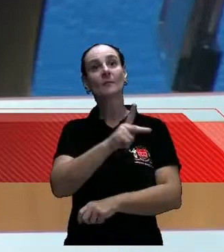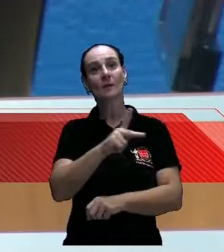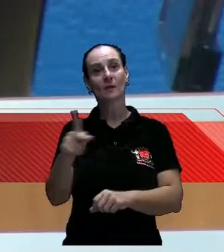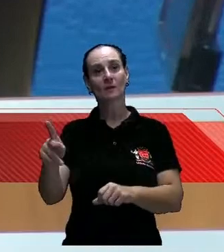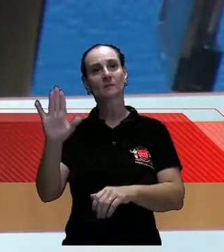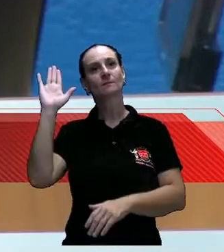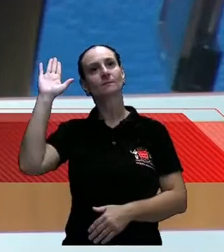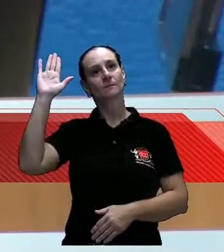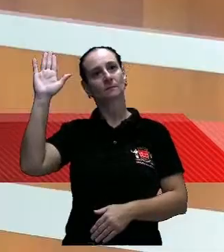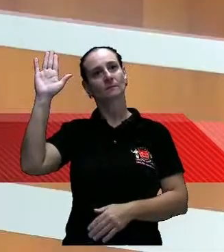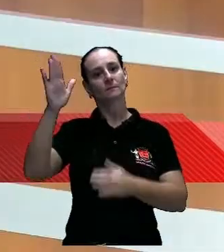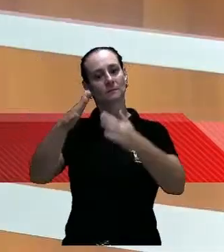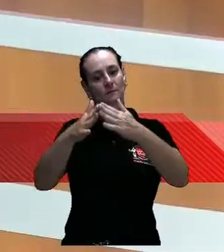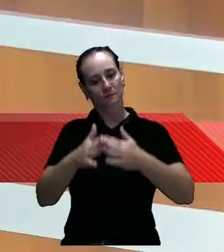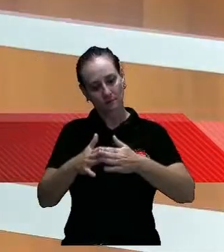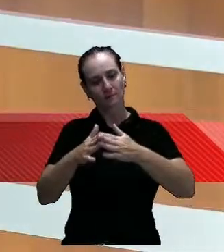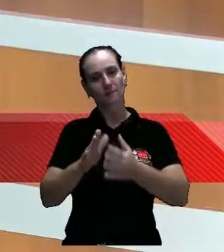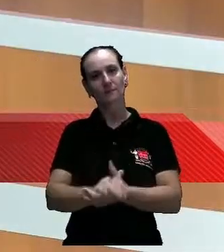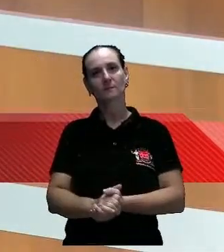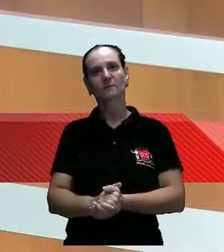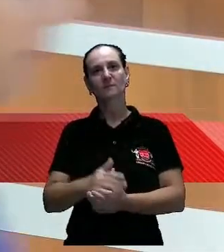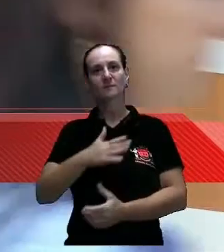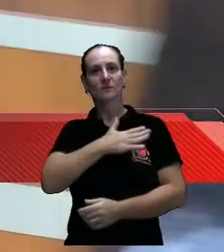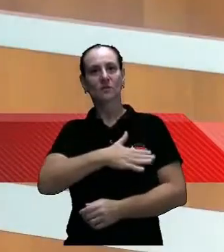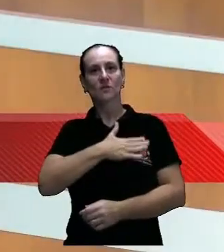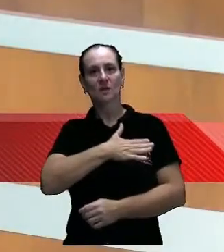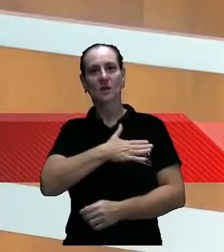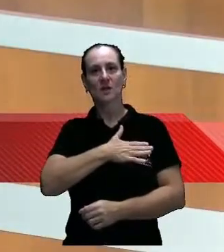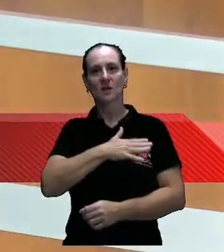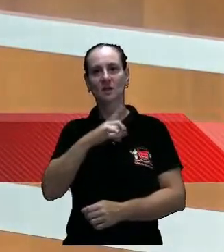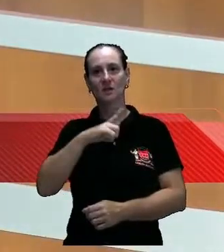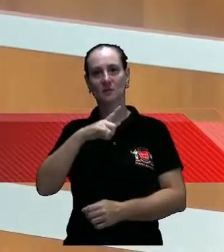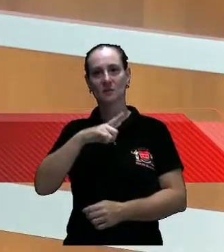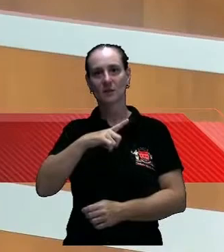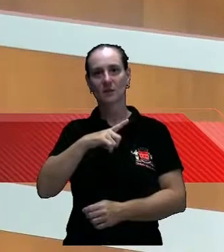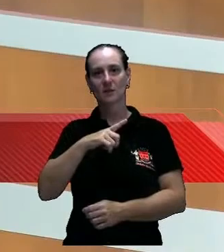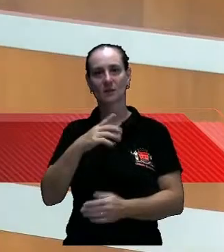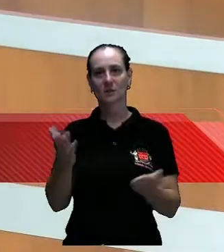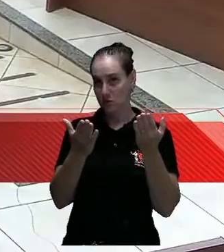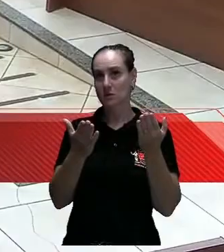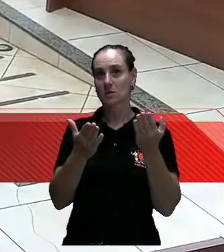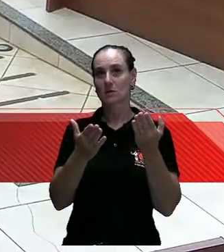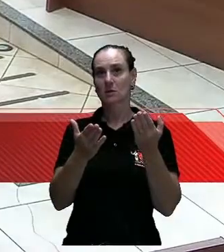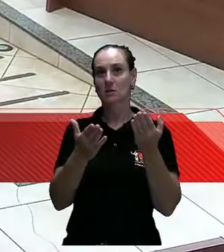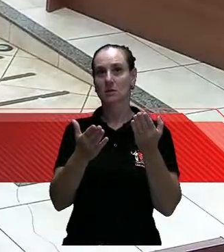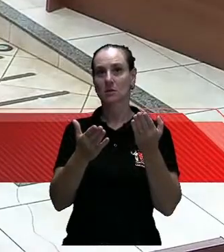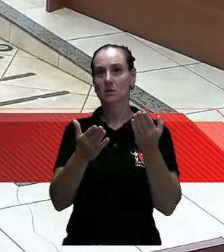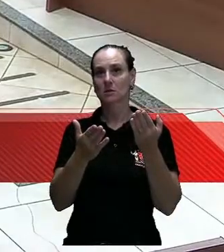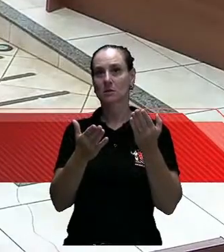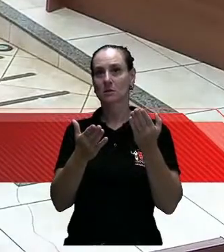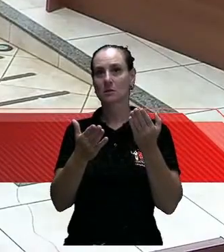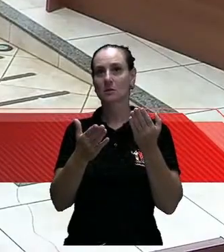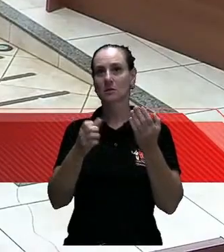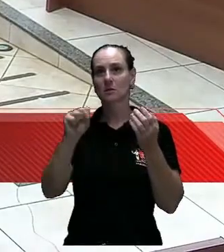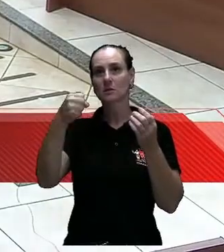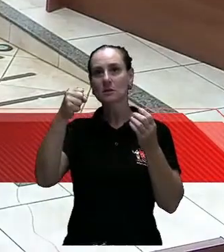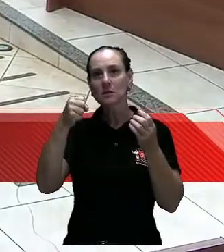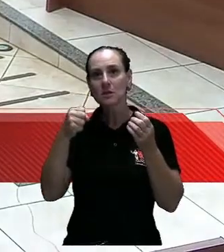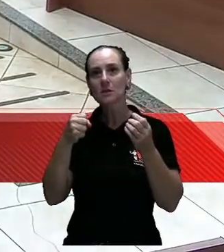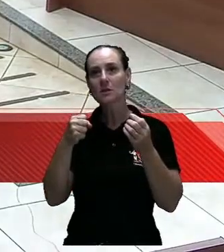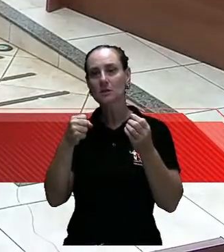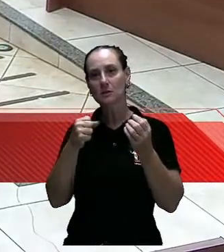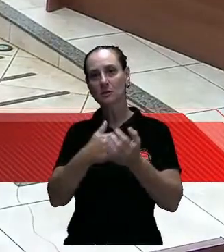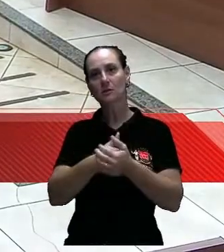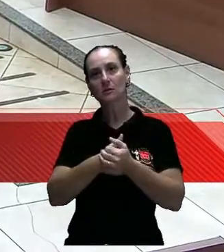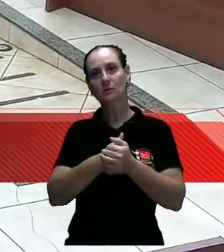na última terça-feira na 4ª sessão ordinária os vereadores aprovaram o projeto de lei número 143 que